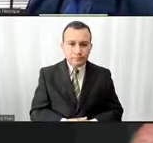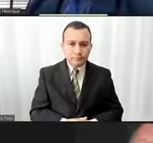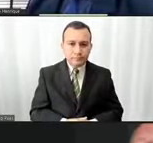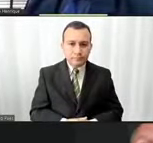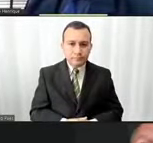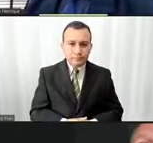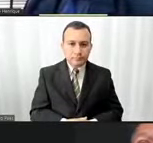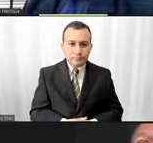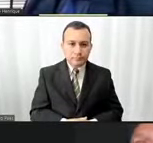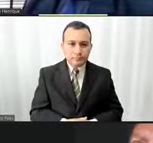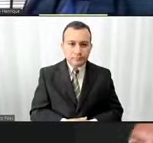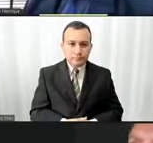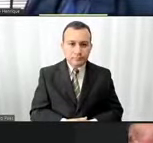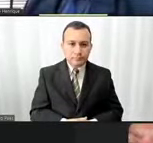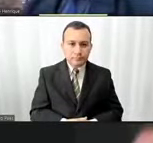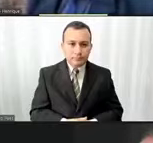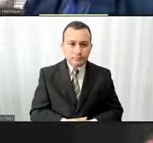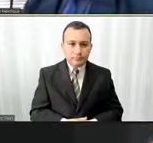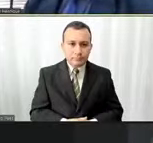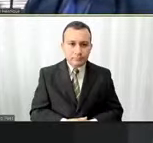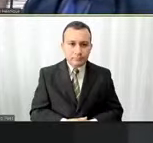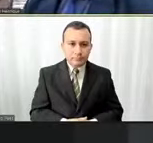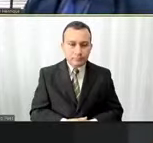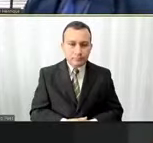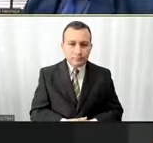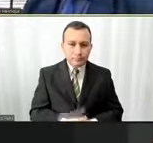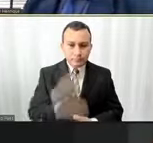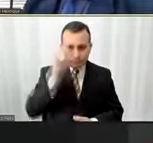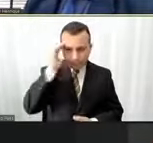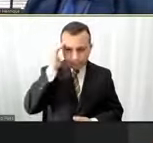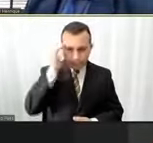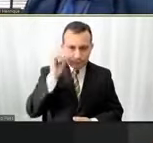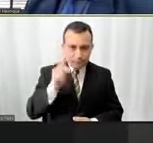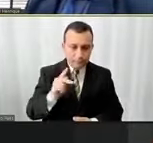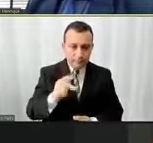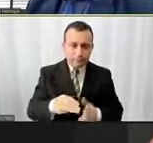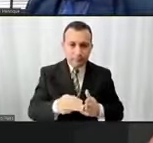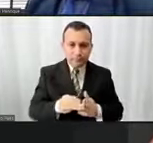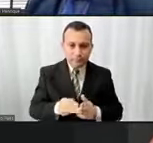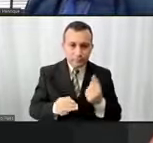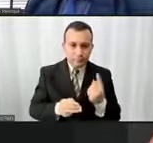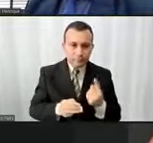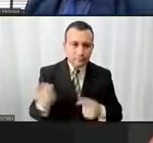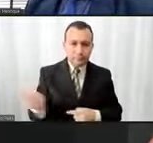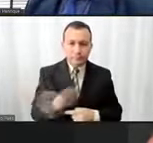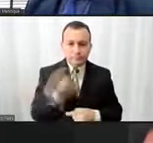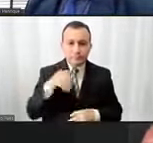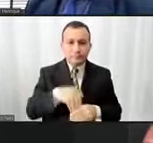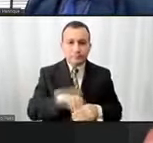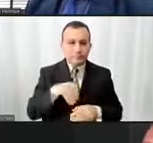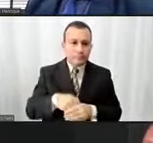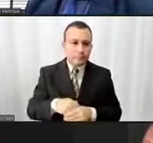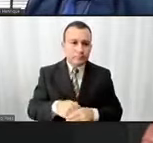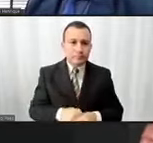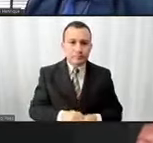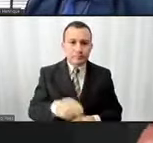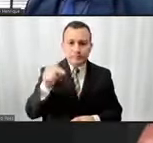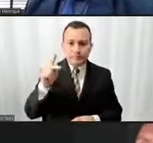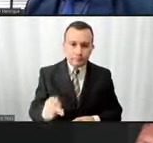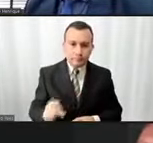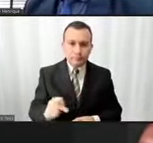Senhores vereadores, entenderam, né? O que nós vamos votar é específico a essa moção de aplauso. Presidente, só por uma questão de esclarecimento,